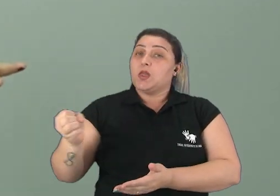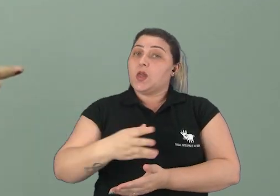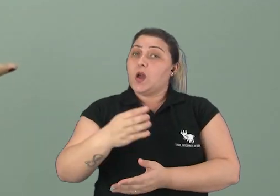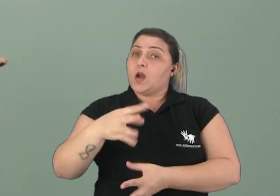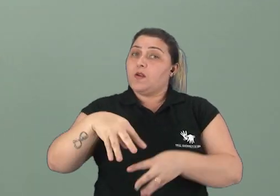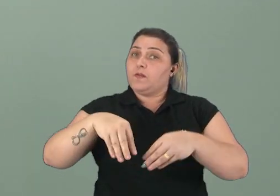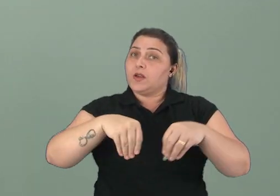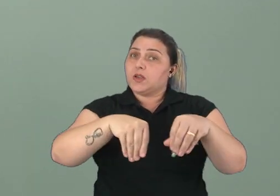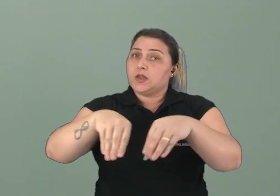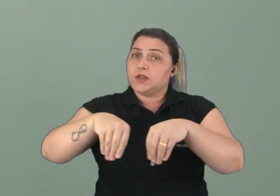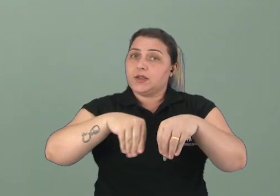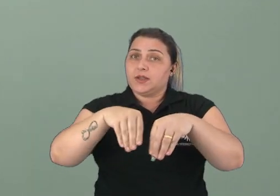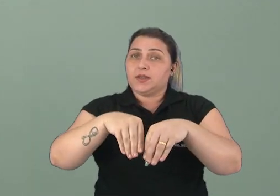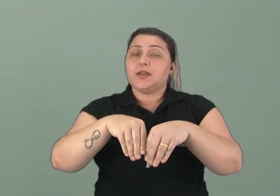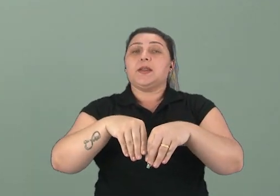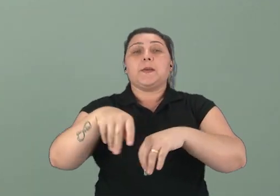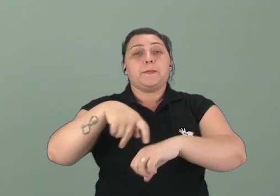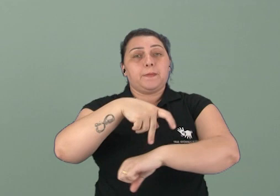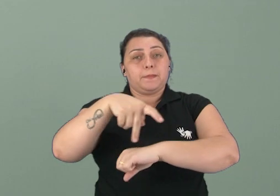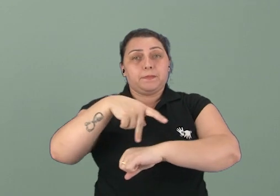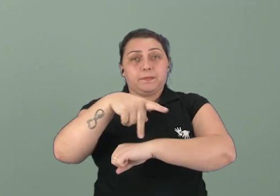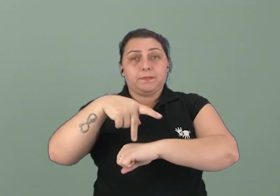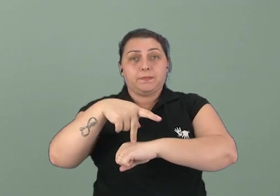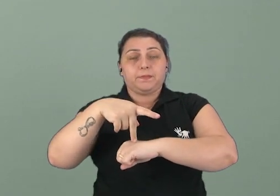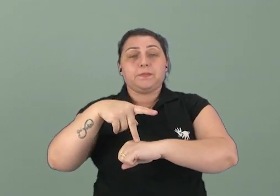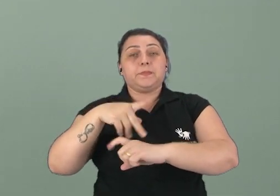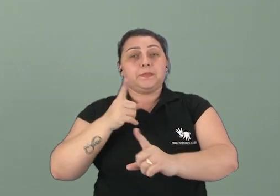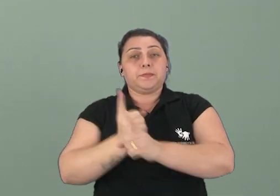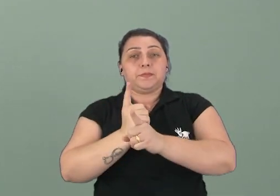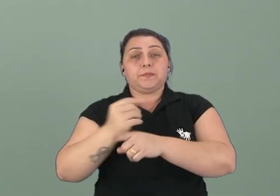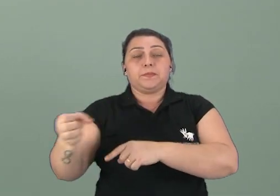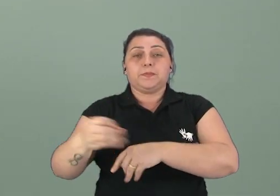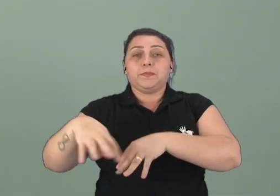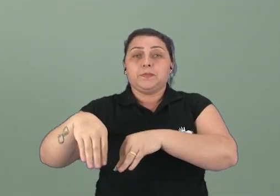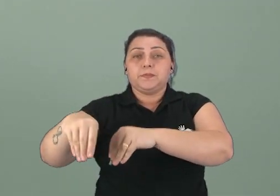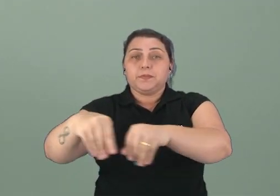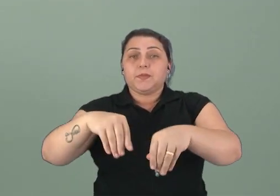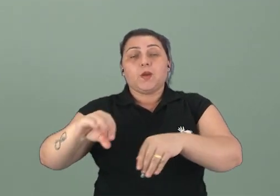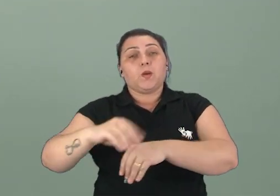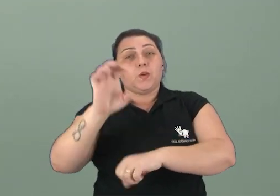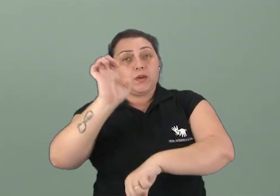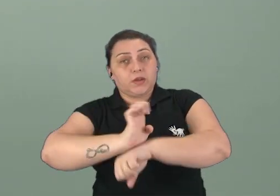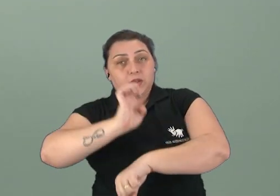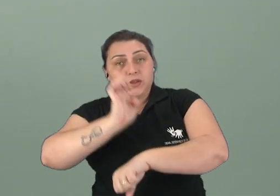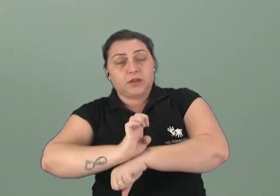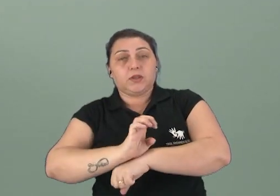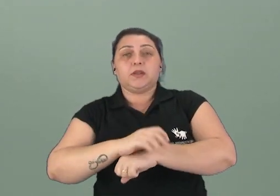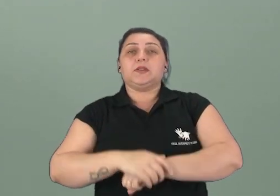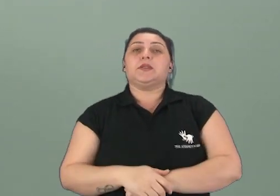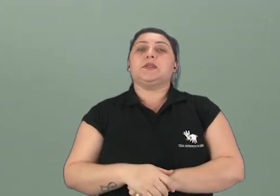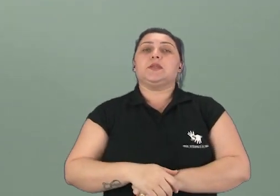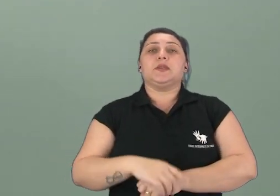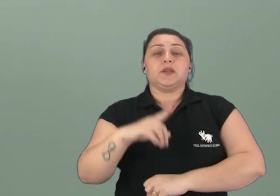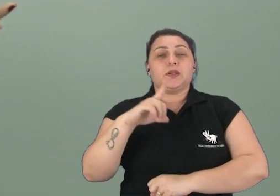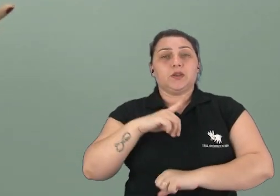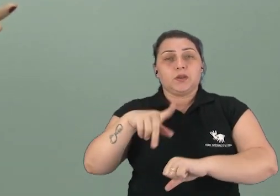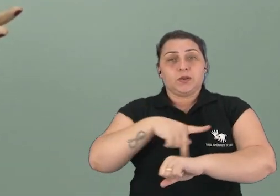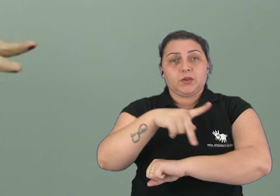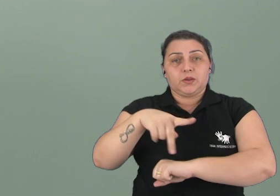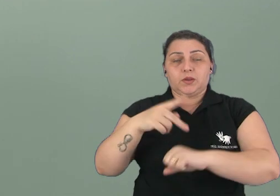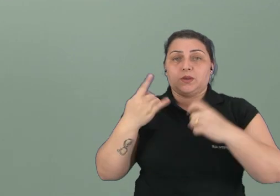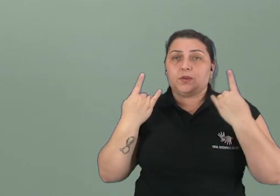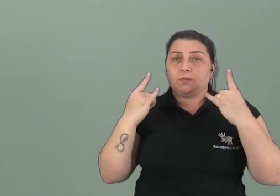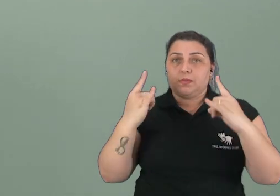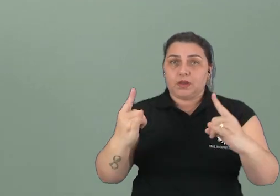novas terras, quando países, né, descobriam novas terras. ou estados, no caso aqui tinha o país